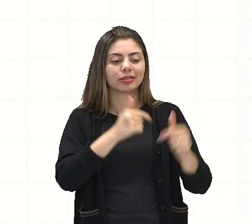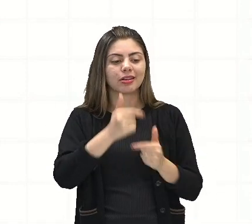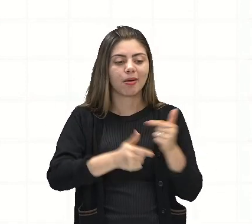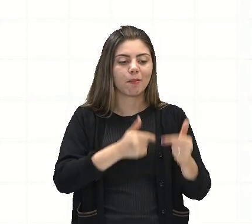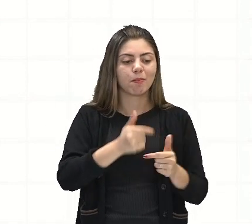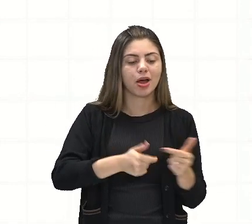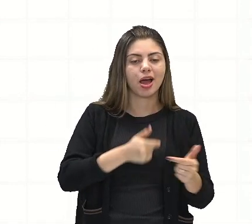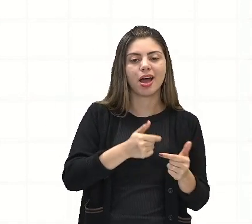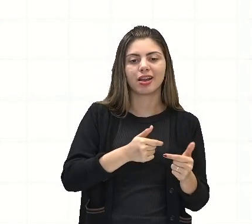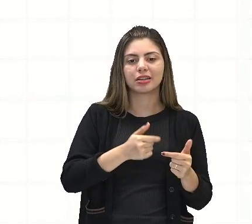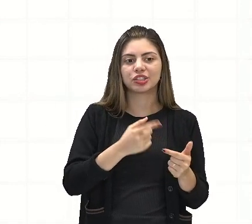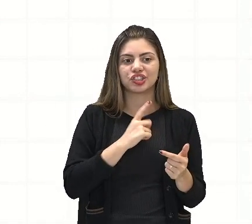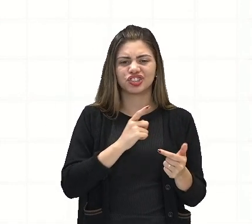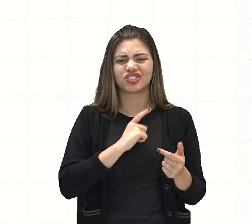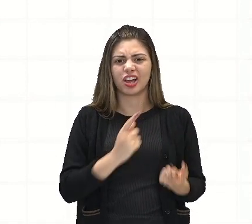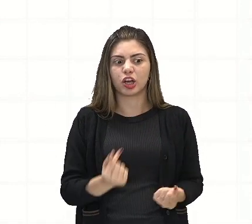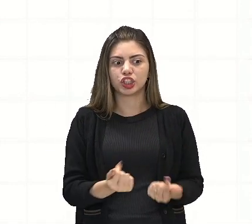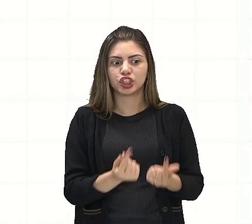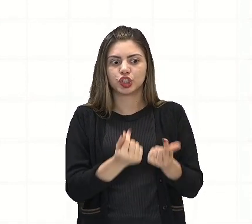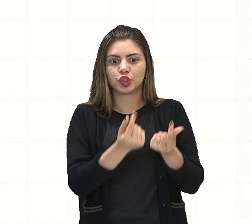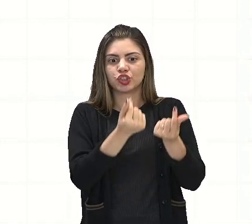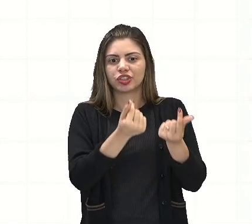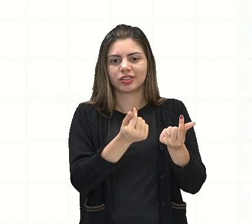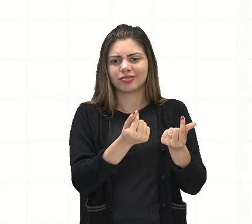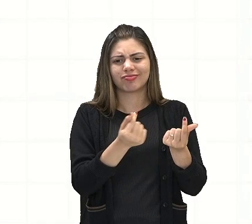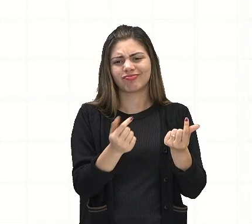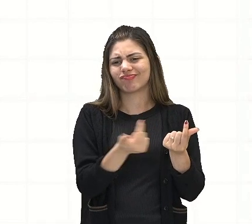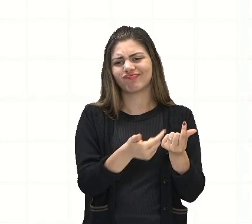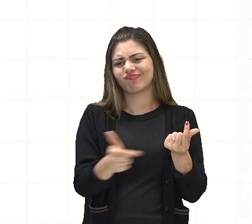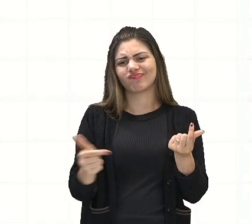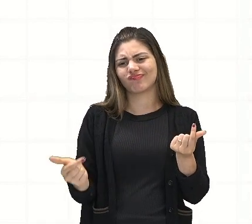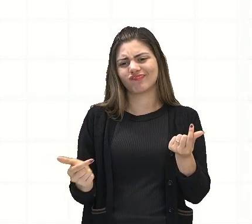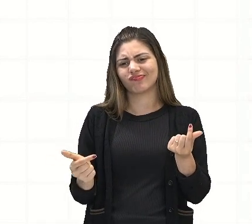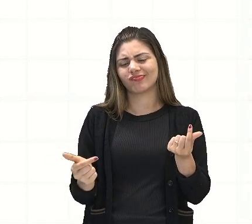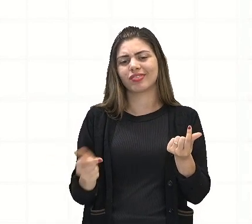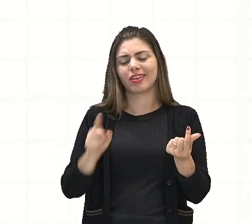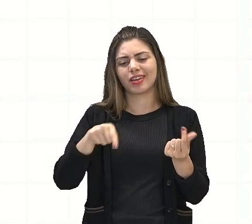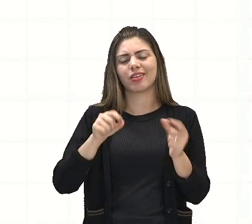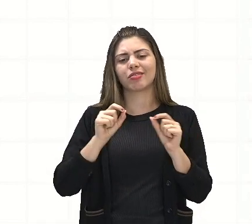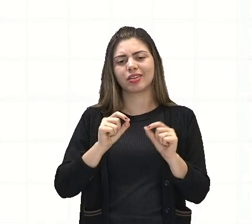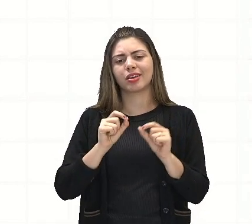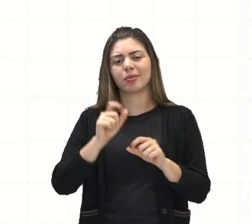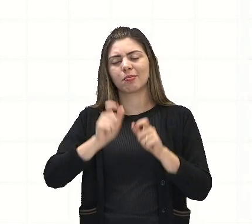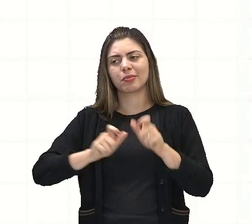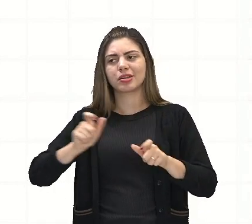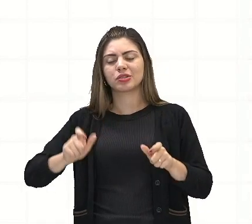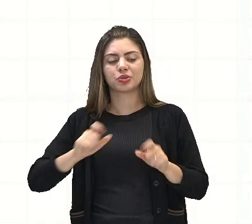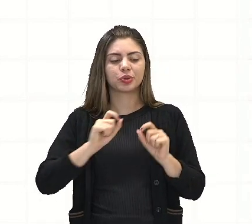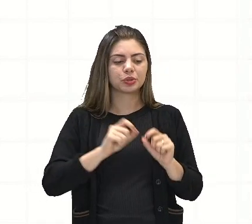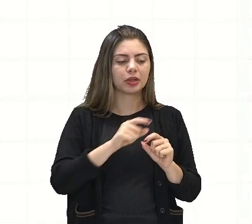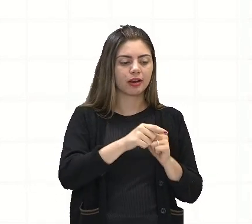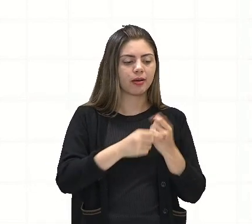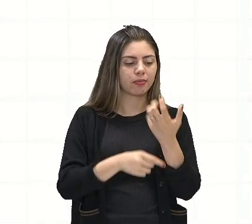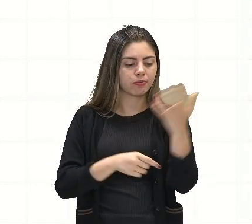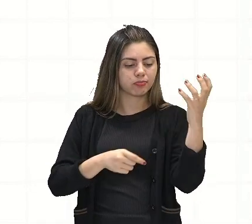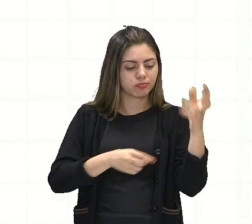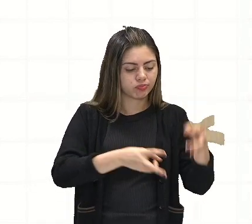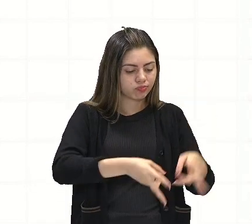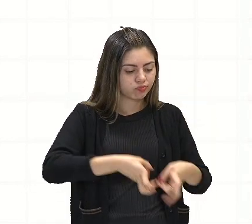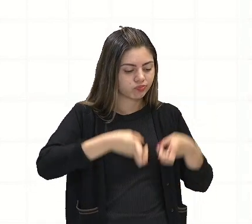essa prosperidade econômica para os seringueiros, que eram aquelas pessoas que extraíam o látex